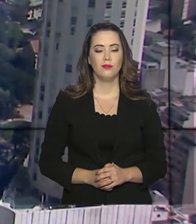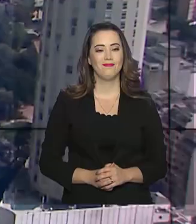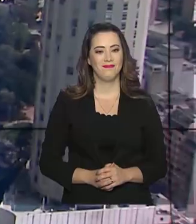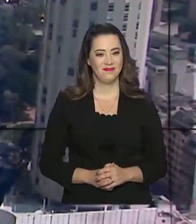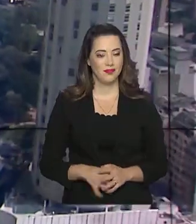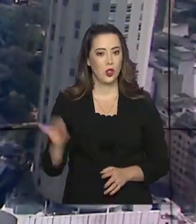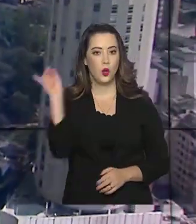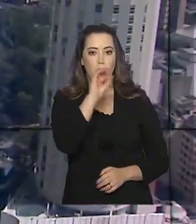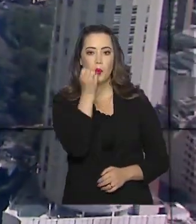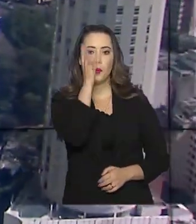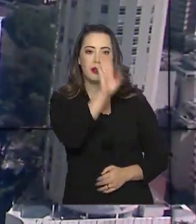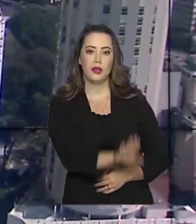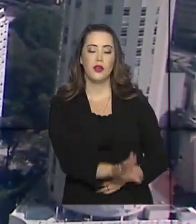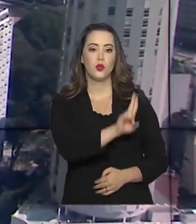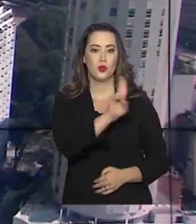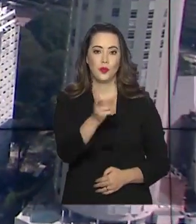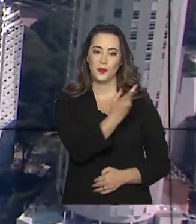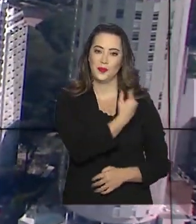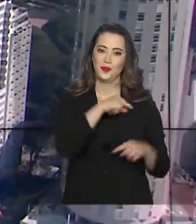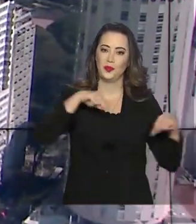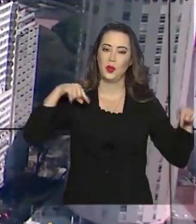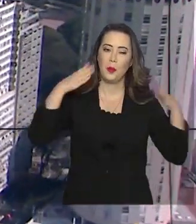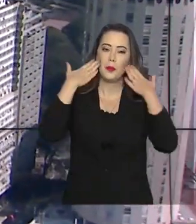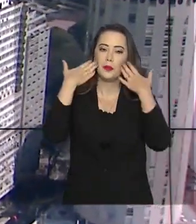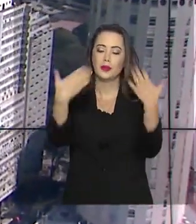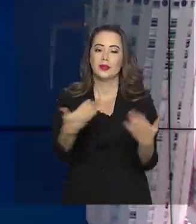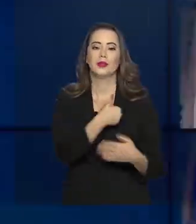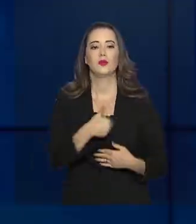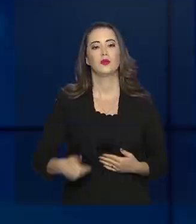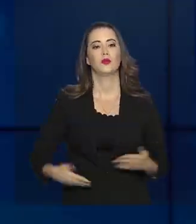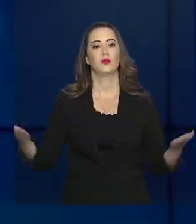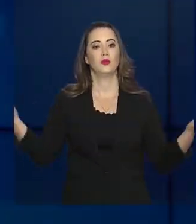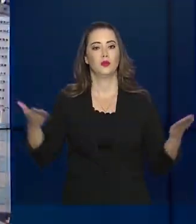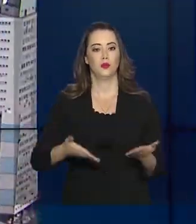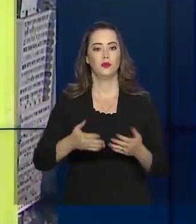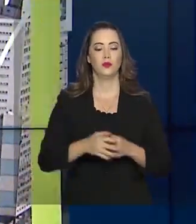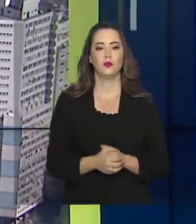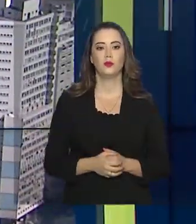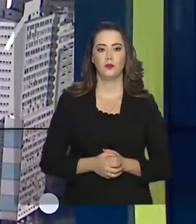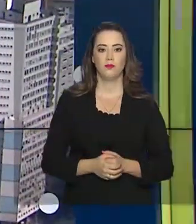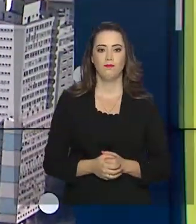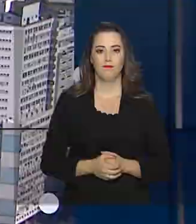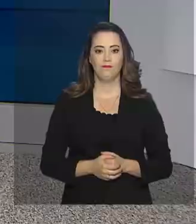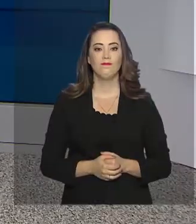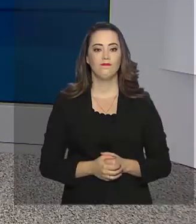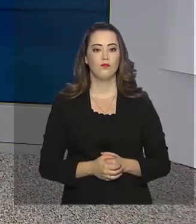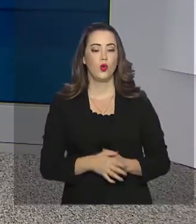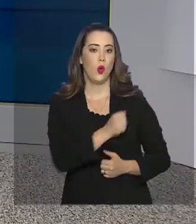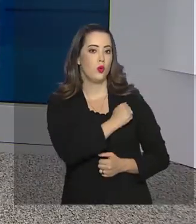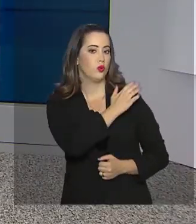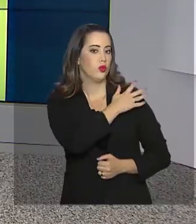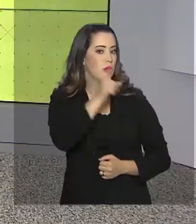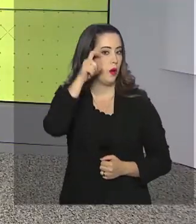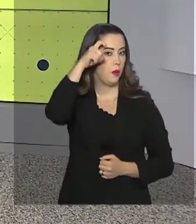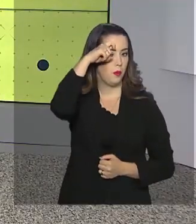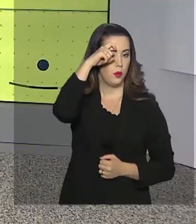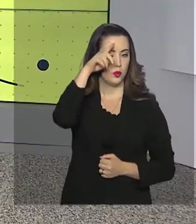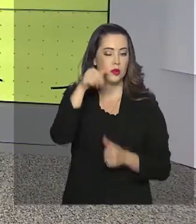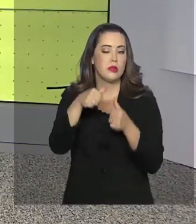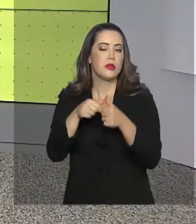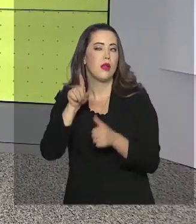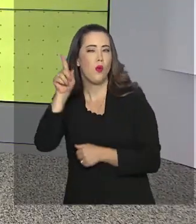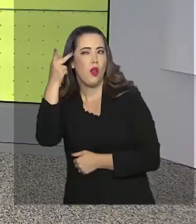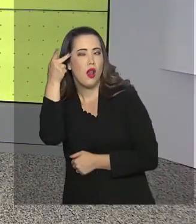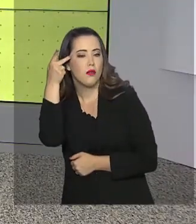olá boa tarde eu sou o roberto camargo estamos de volta com mais uma edição do governo agora o vice-presidente hamilton